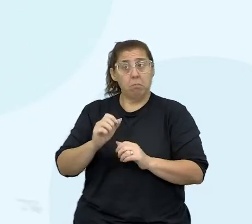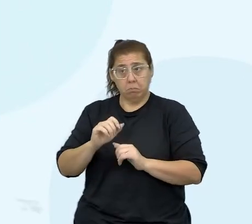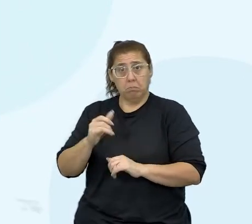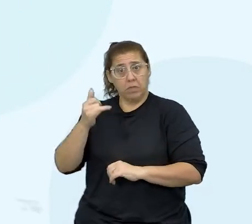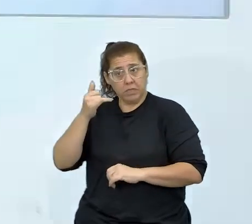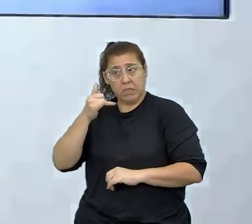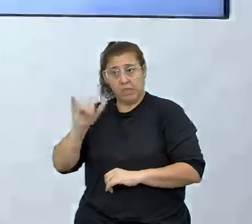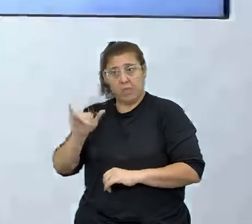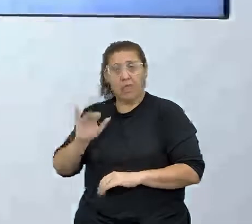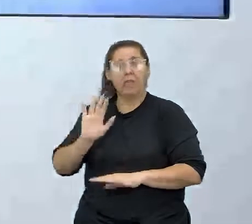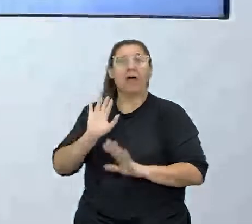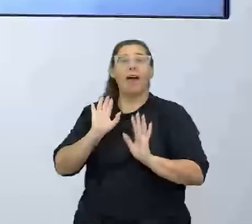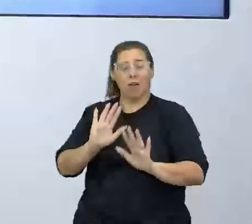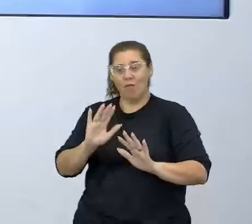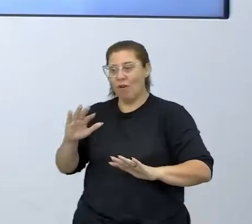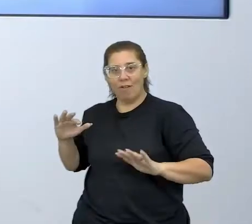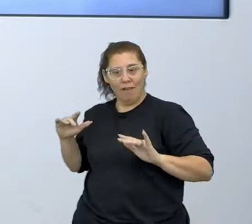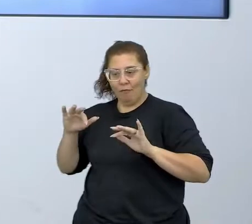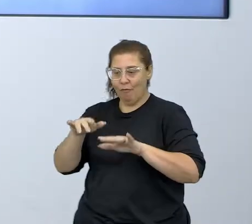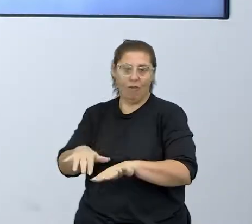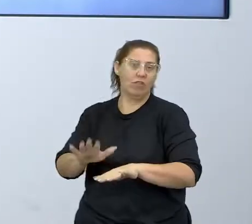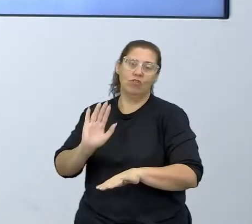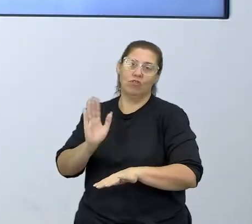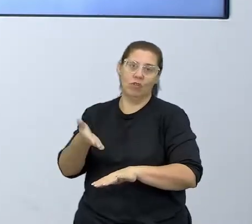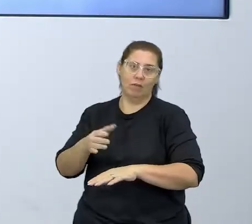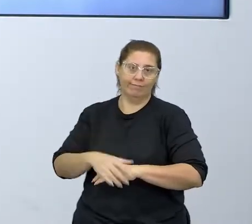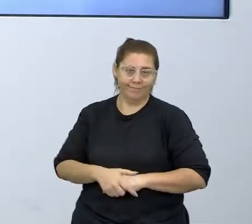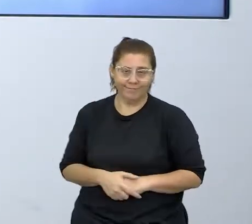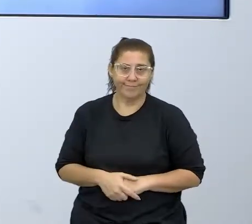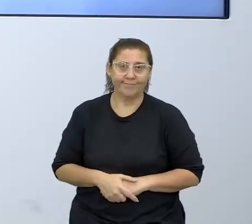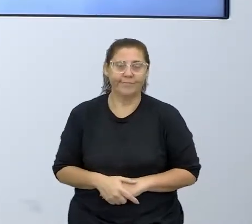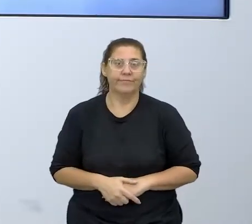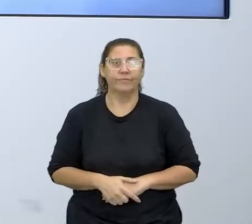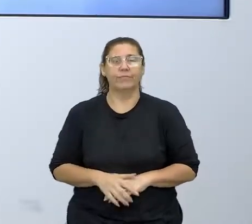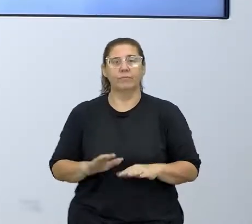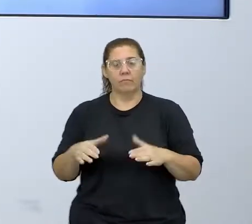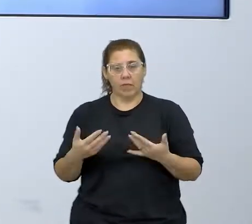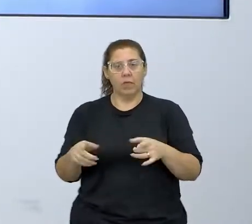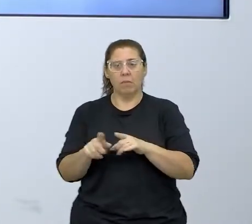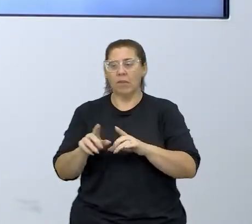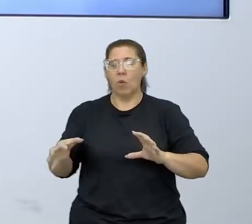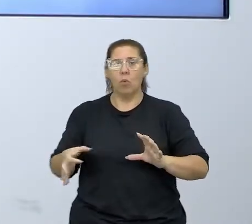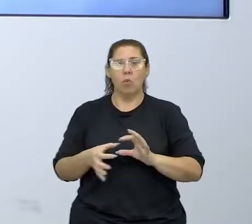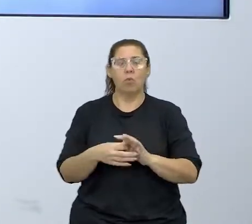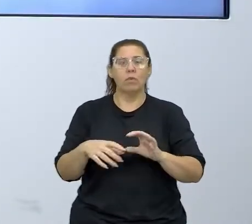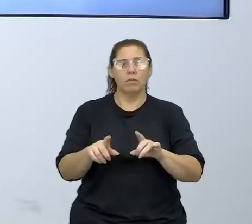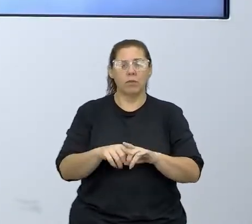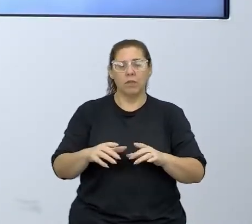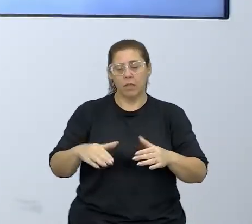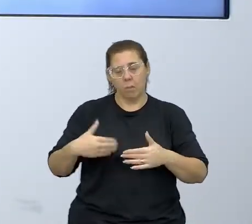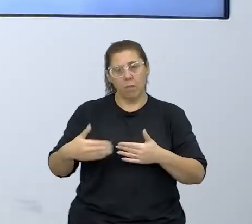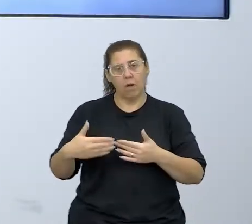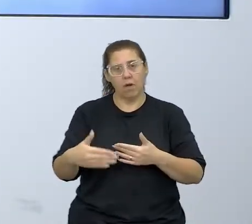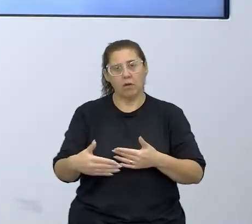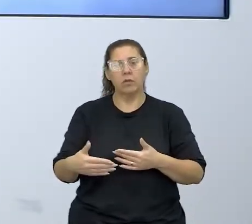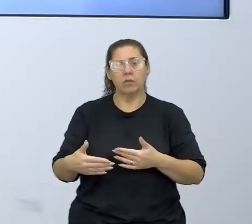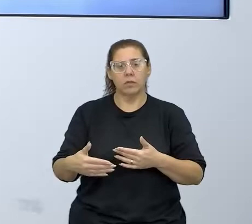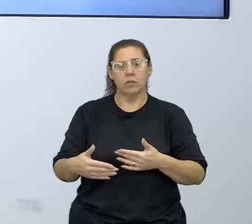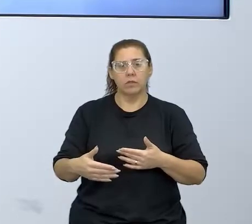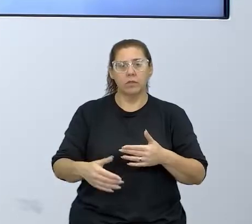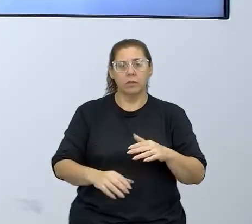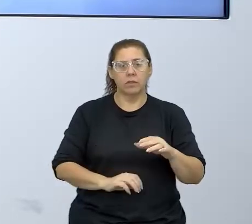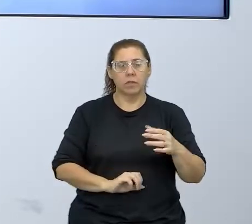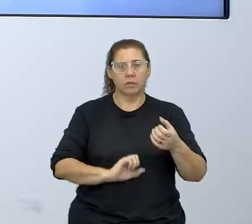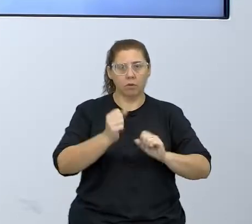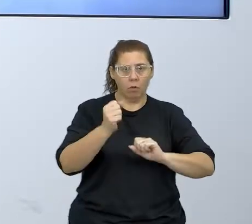que aconteça, eu já estou invadindo e resolvendo o problema, tá? E aí, isso tá ligado muito a esse processo que a gente vive da